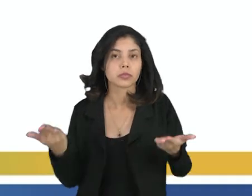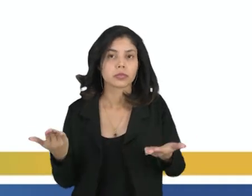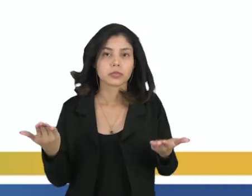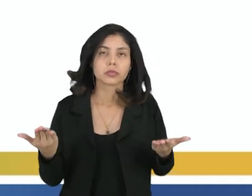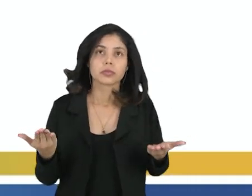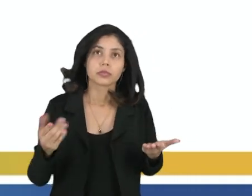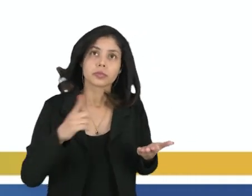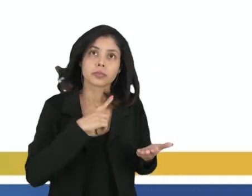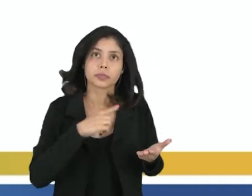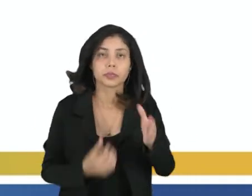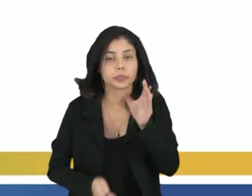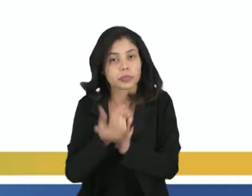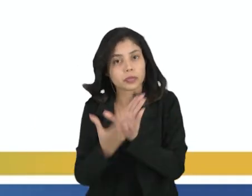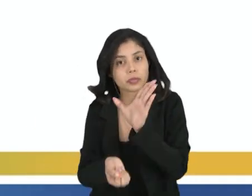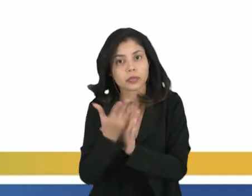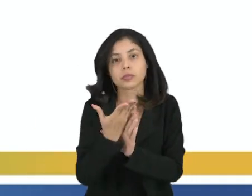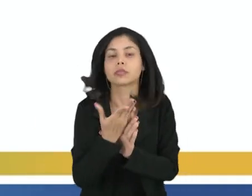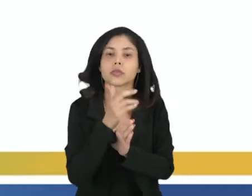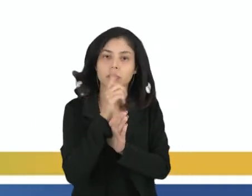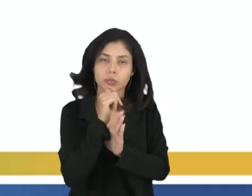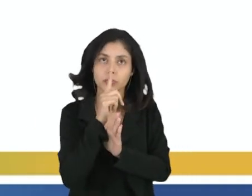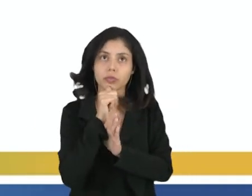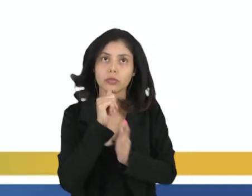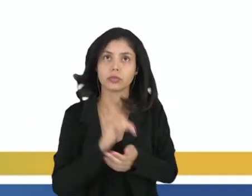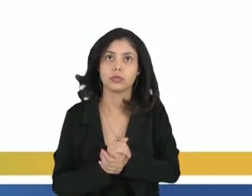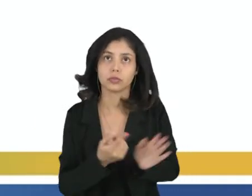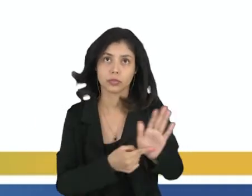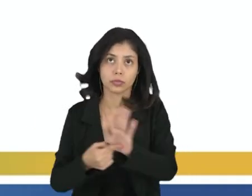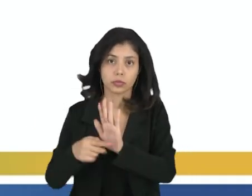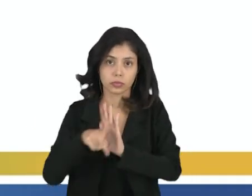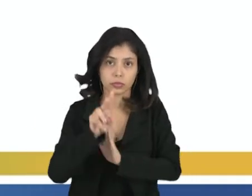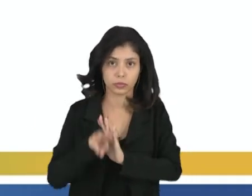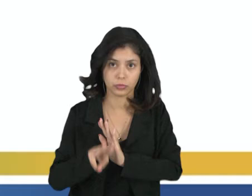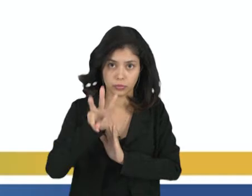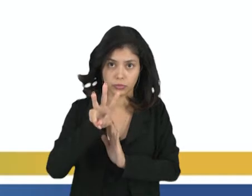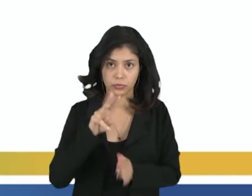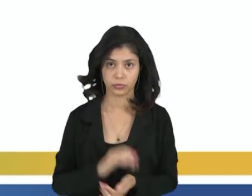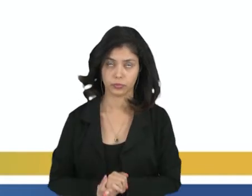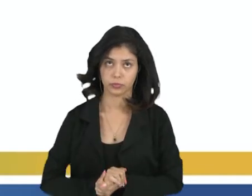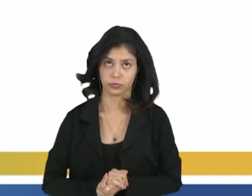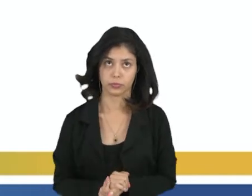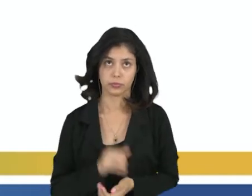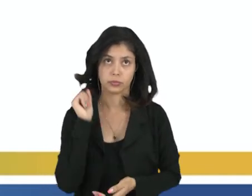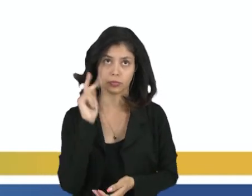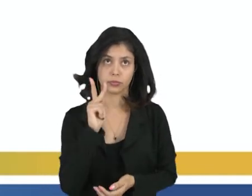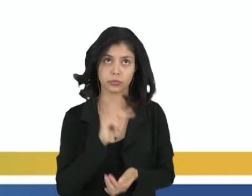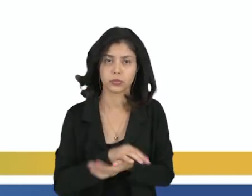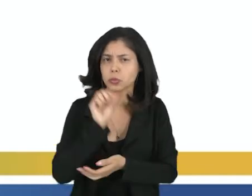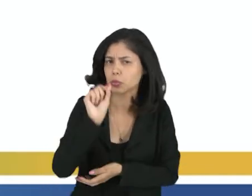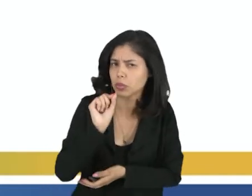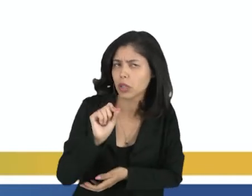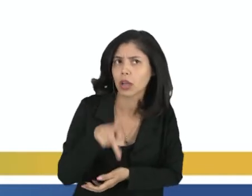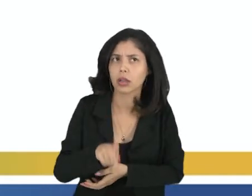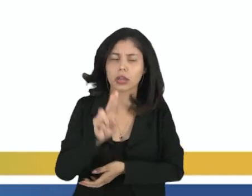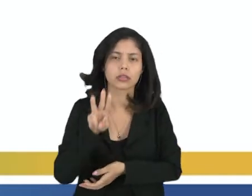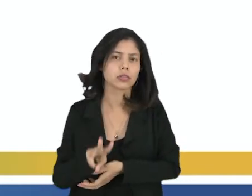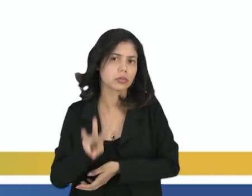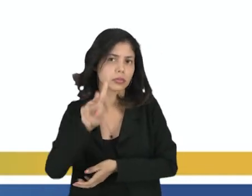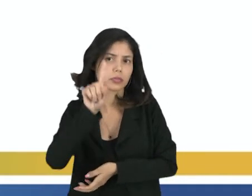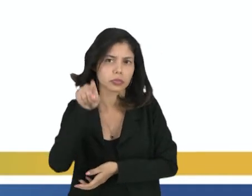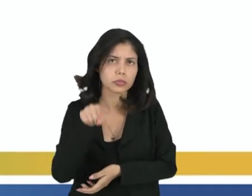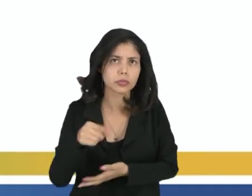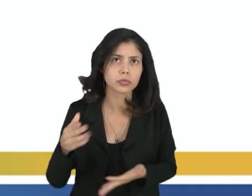temos aqui o produto iônico da água representado pelo Kw, ok? Então, o que